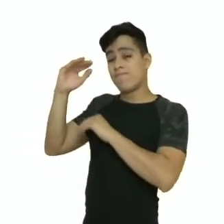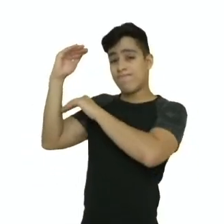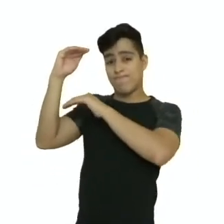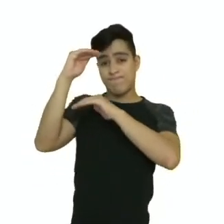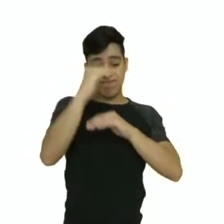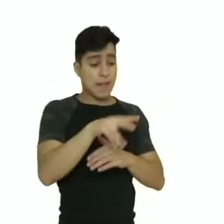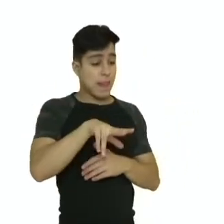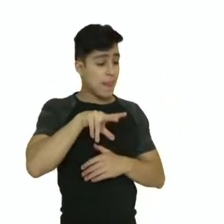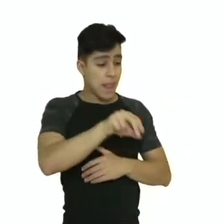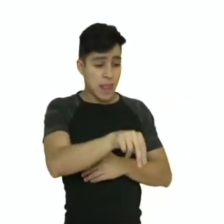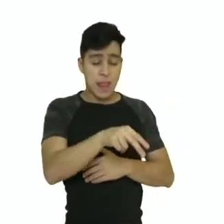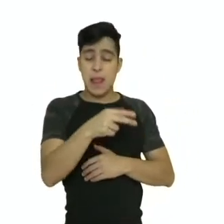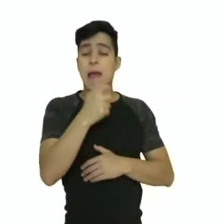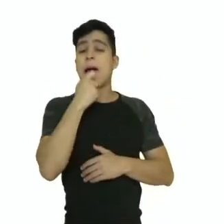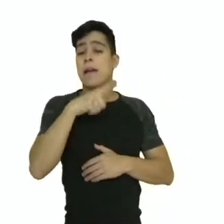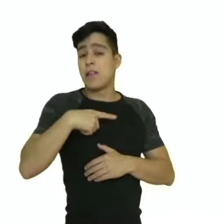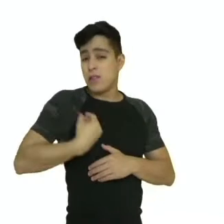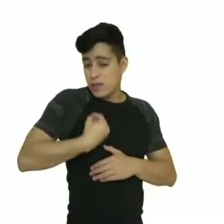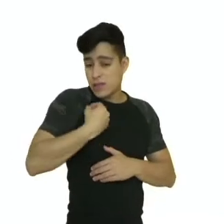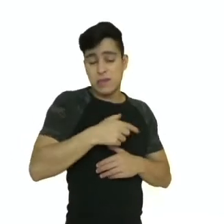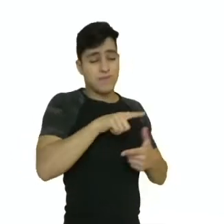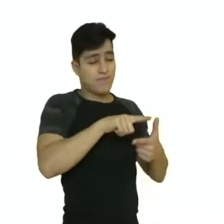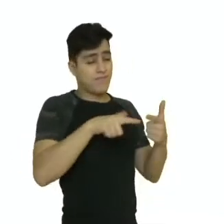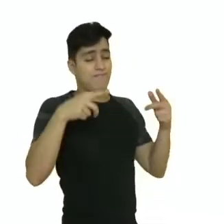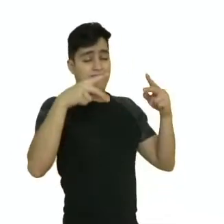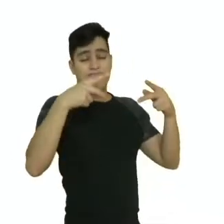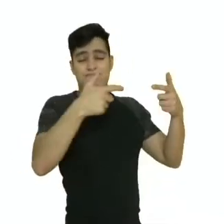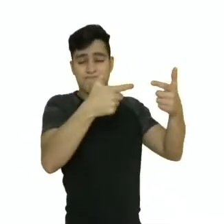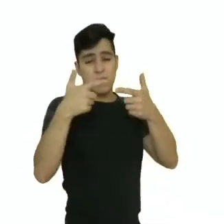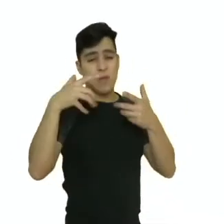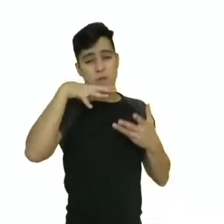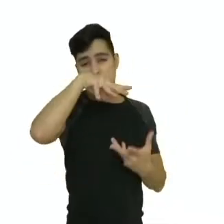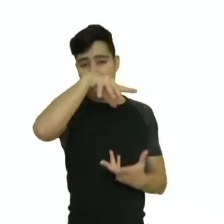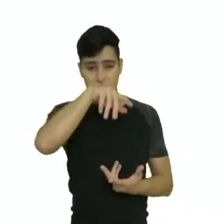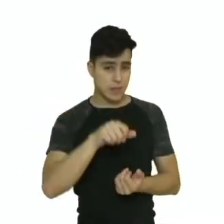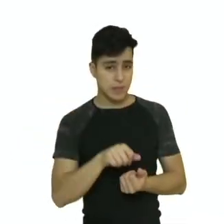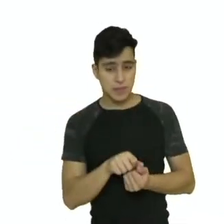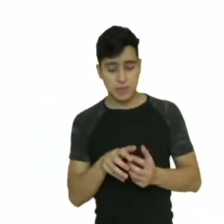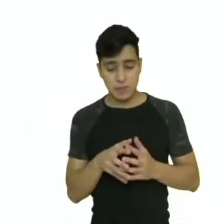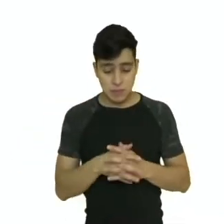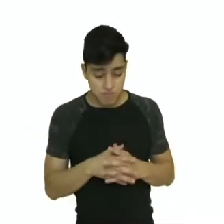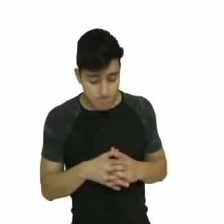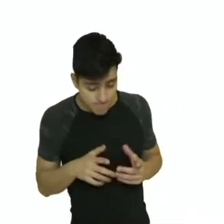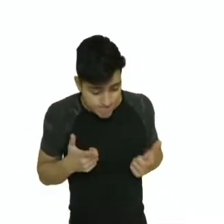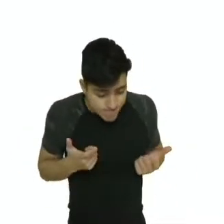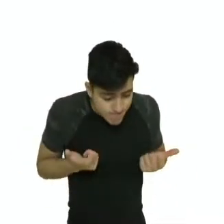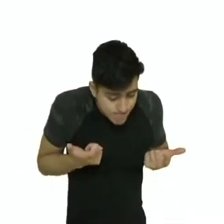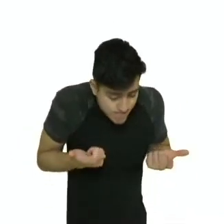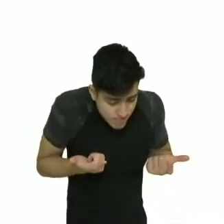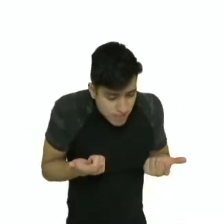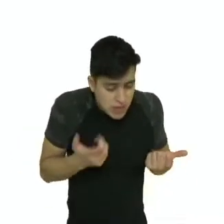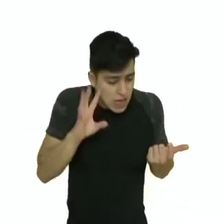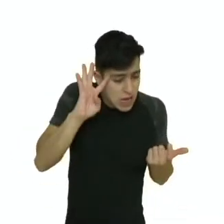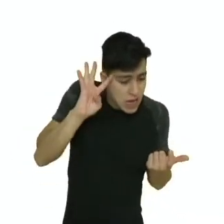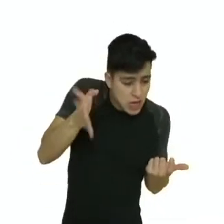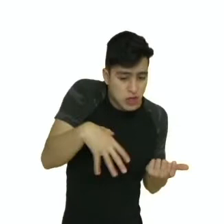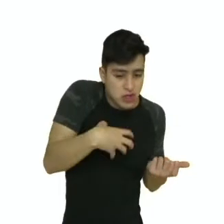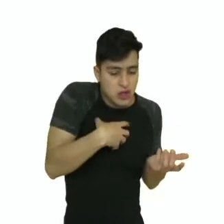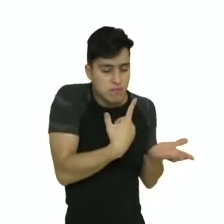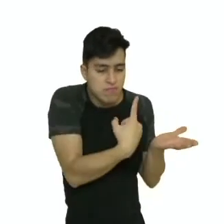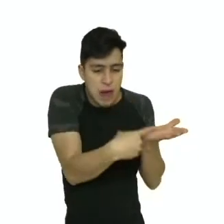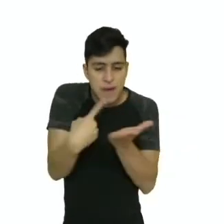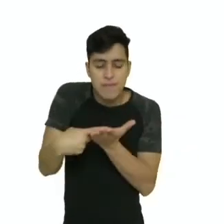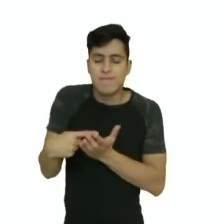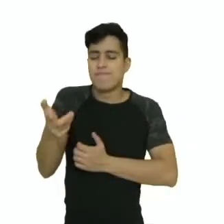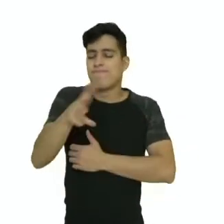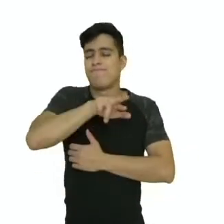Ainda existem conflitos no mundo, né? No cenário mundial aí. Que muitas vezes esses conflitos não são resolvidos de uma forma de acordo, né? Ou